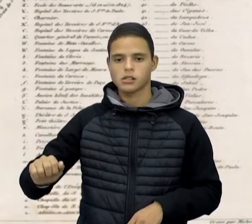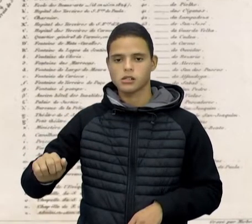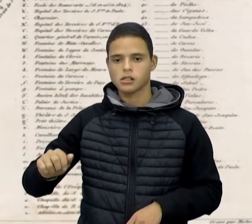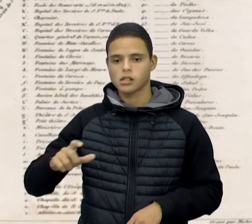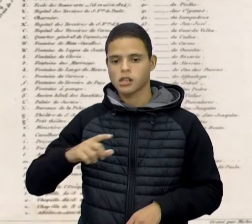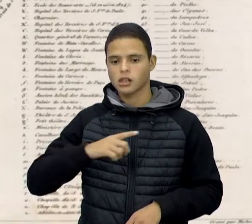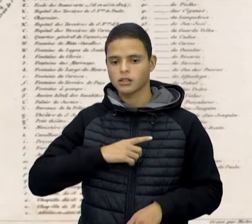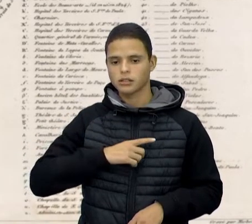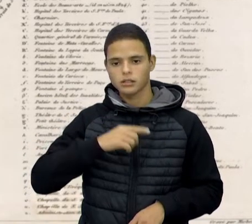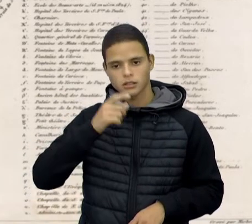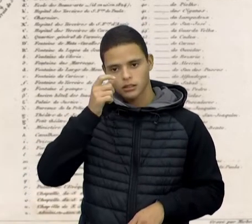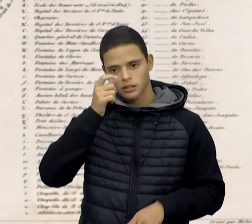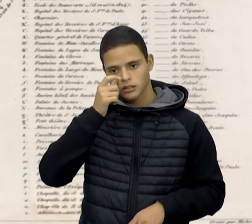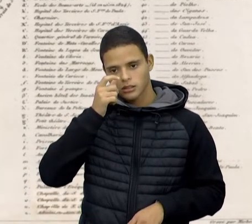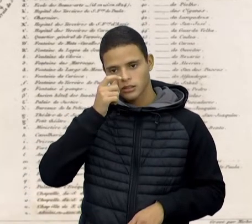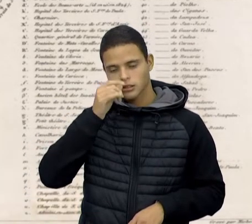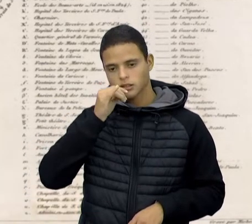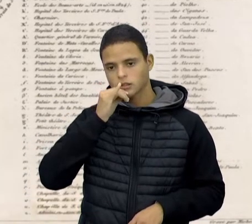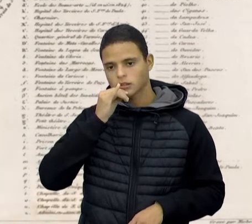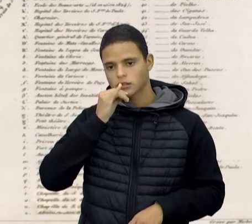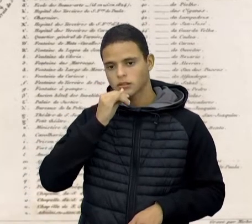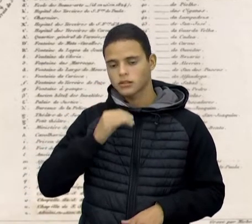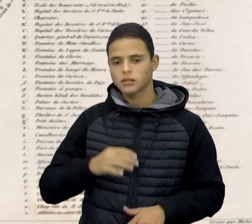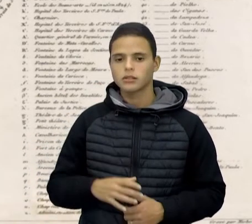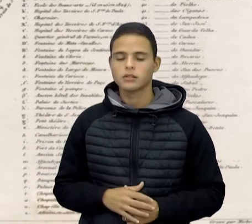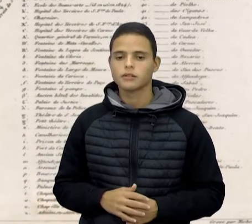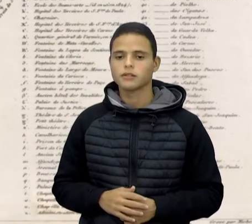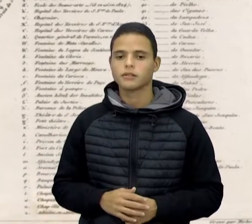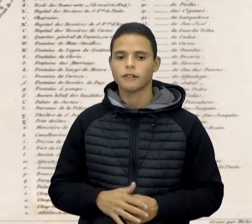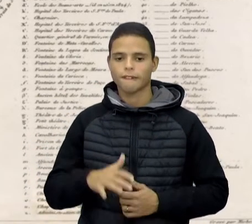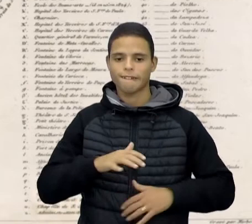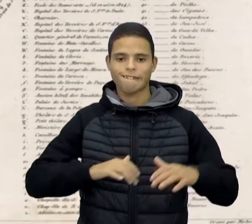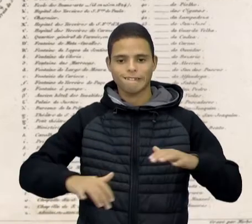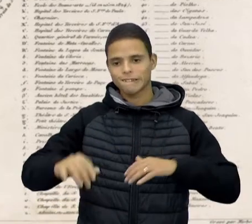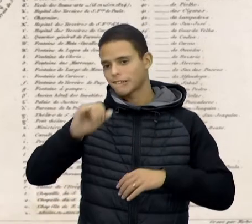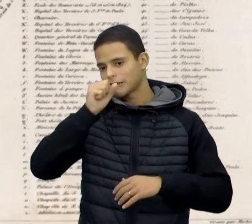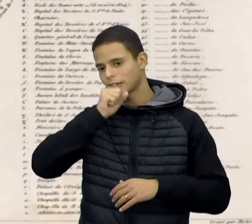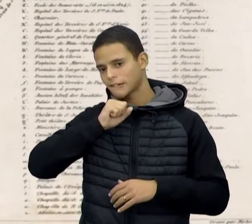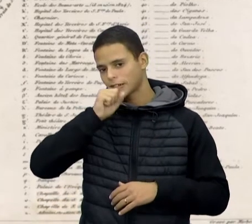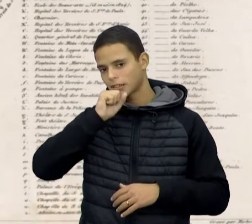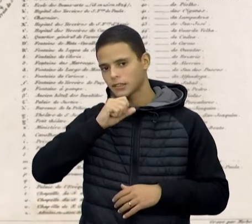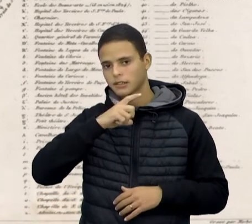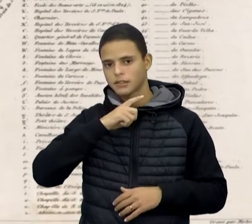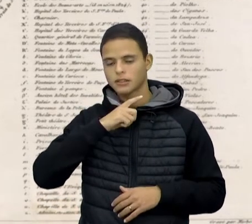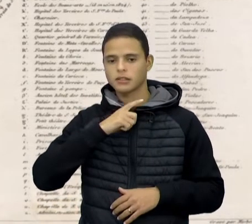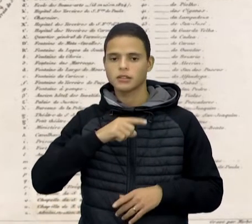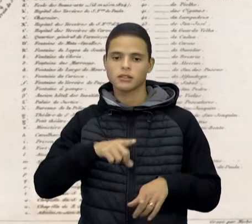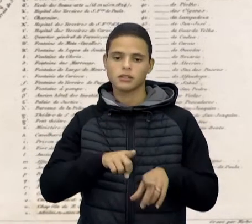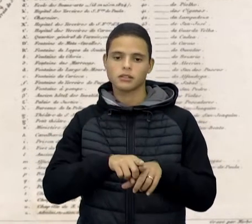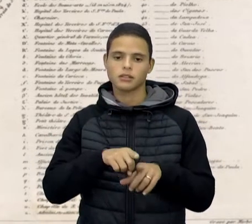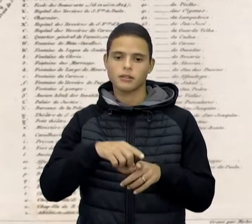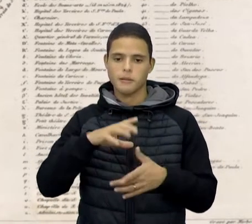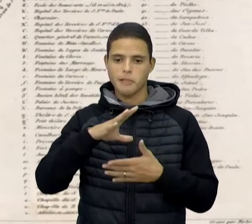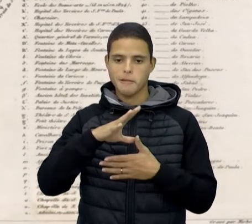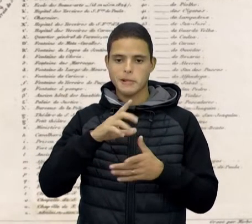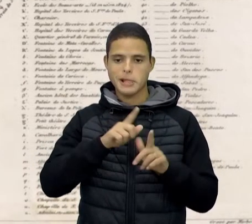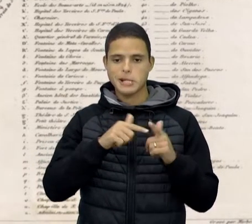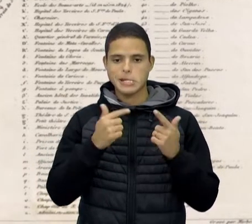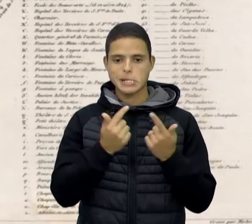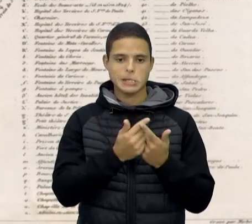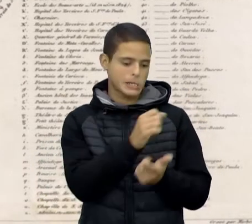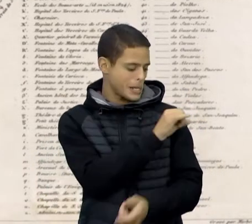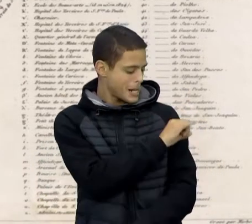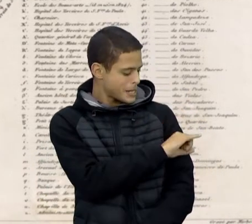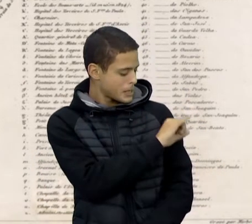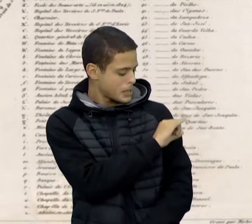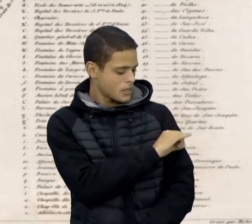pessoal, é bem interessante que essa área é tão antiga, né, que nós temos aqui um mapa do Rio de Janeiro,